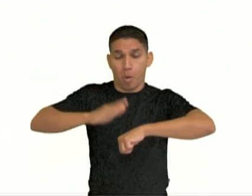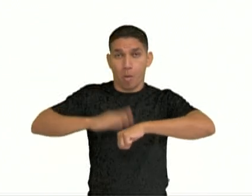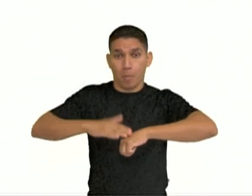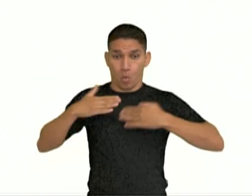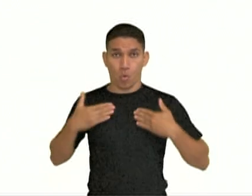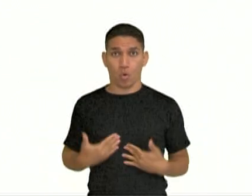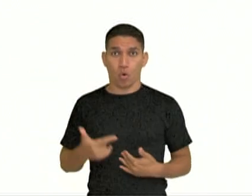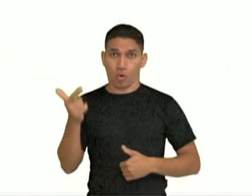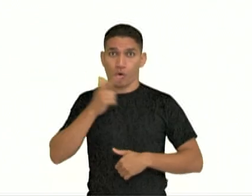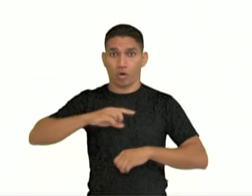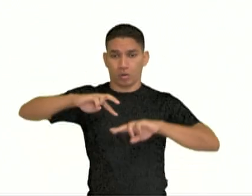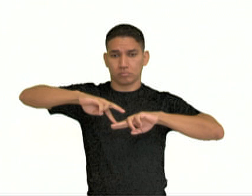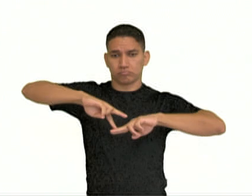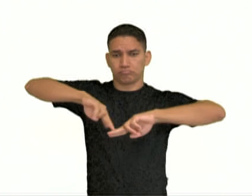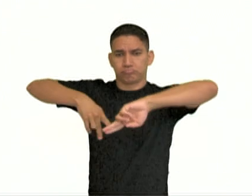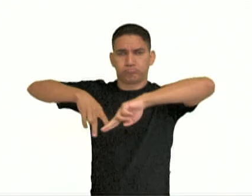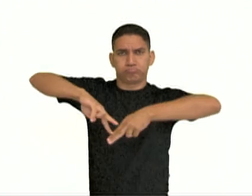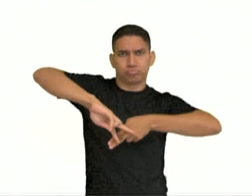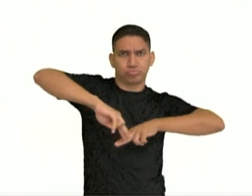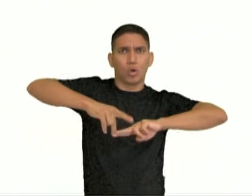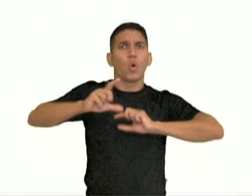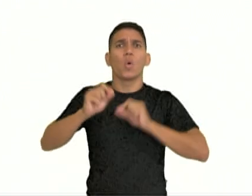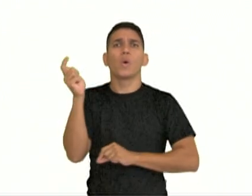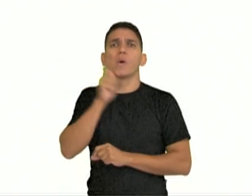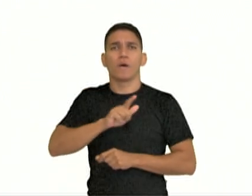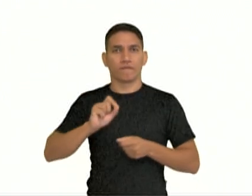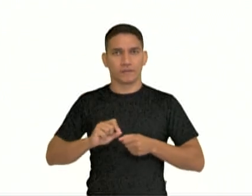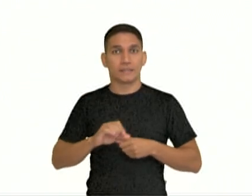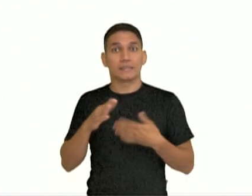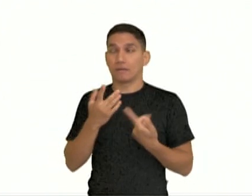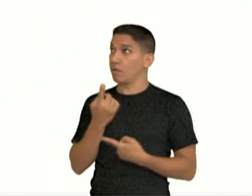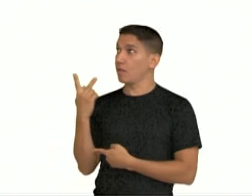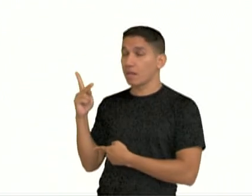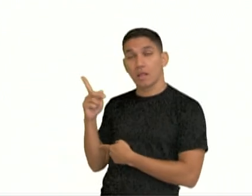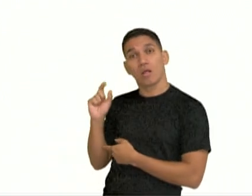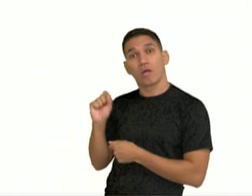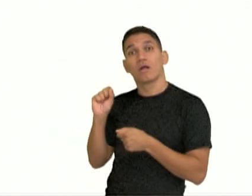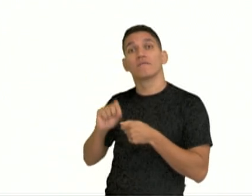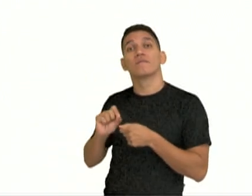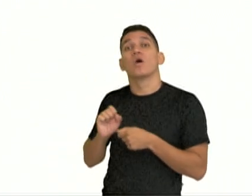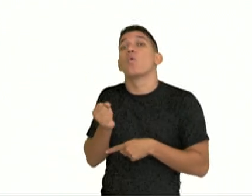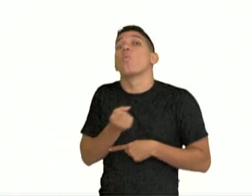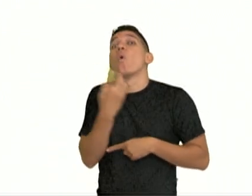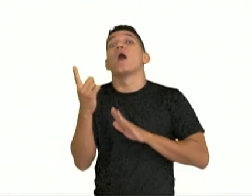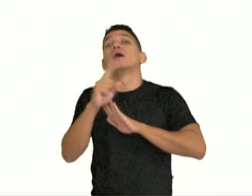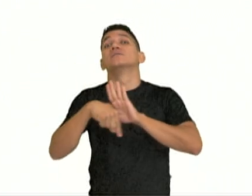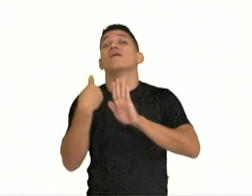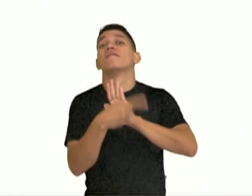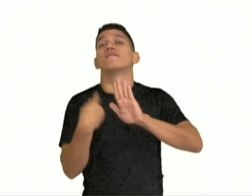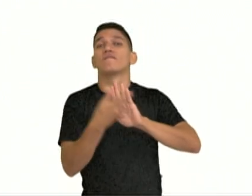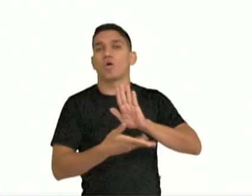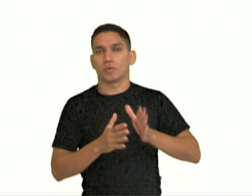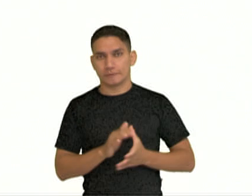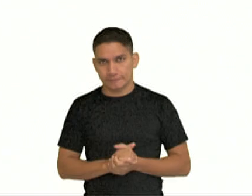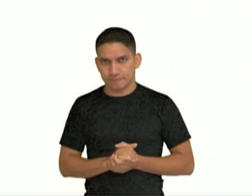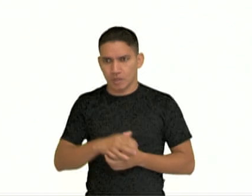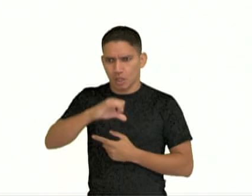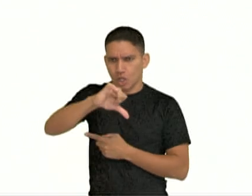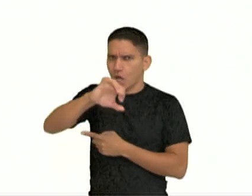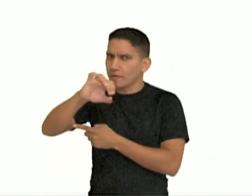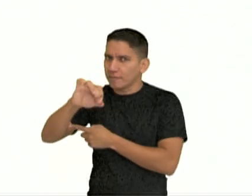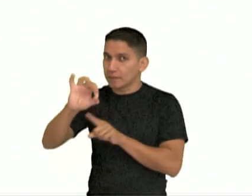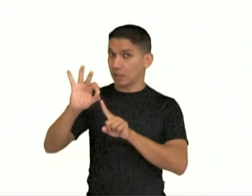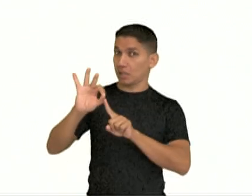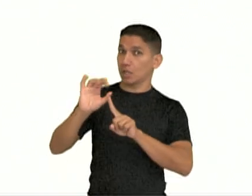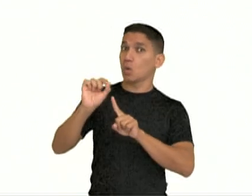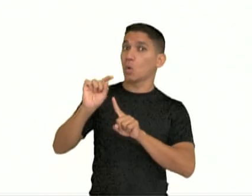com o skate, né? Eu fiquei imaginando isso. Então, no caso aqui, ele corresponde a quantas voltas? Então, o 900